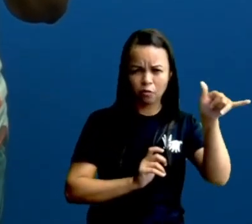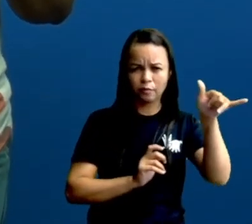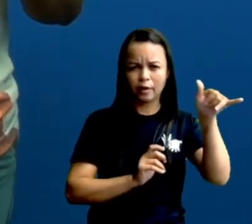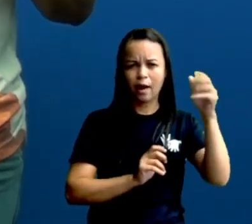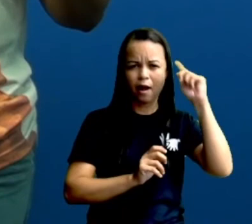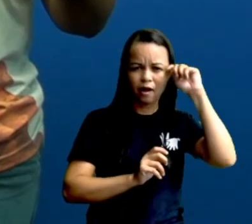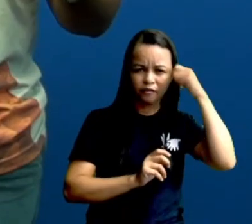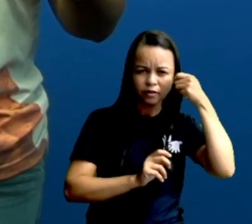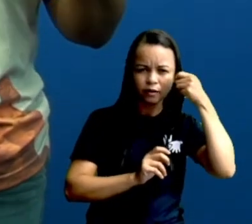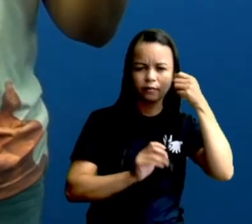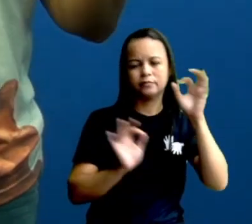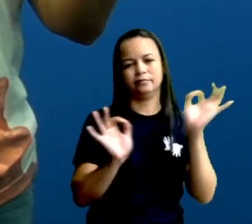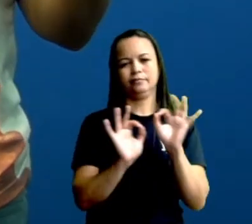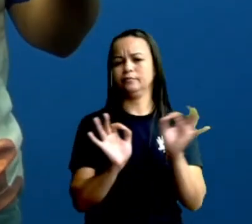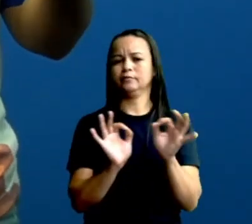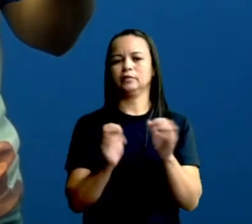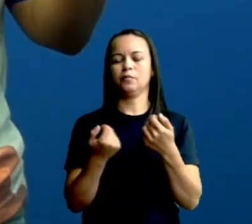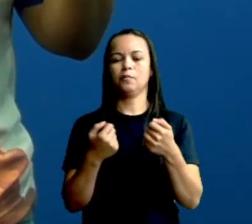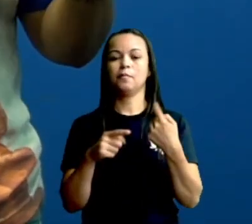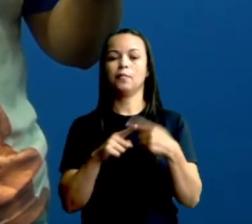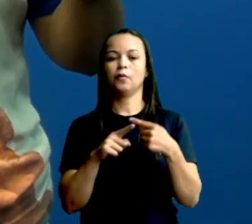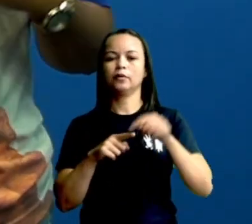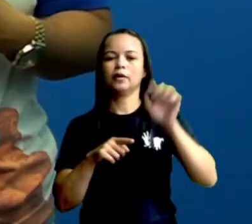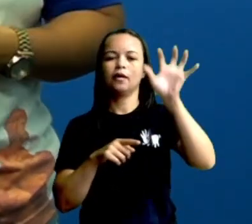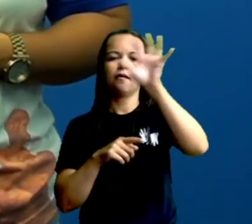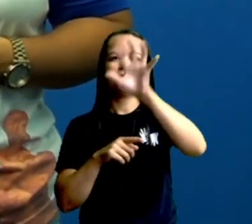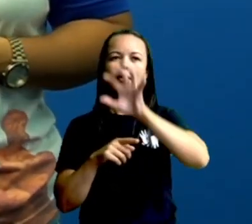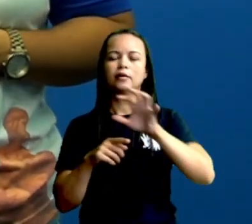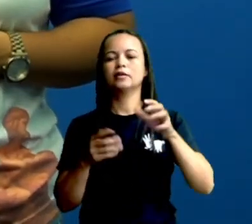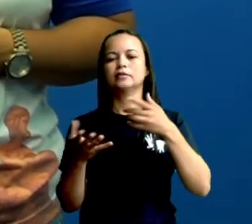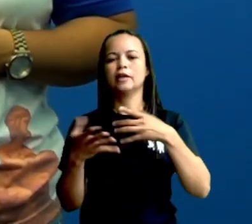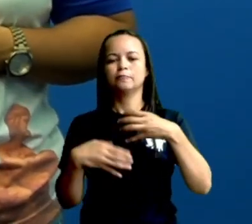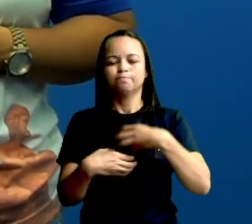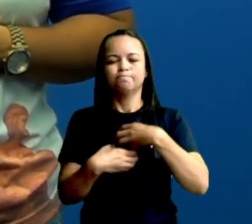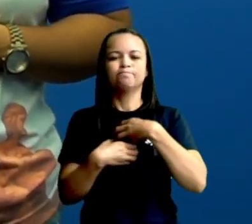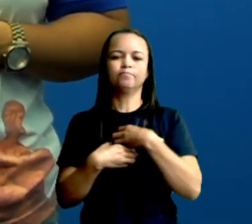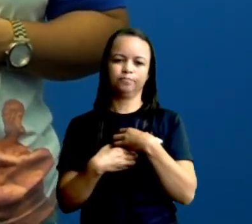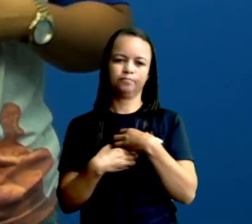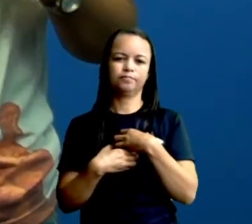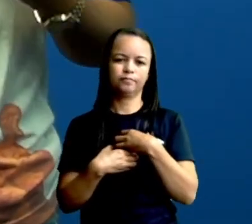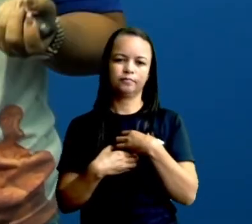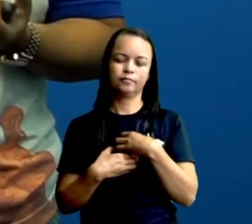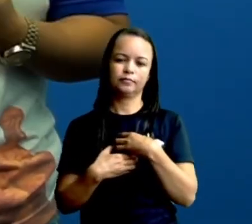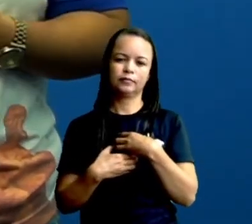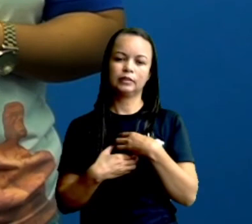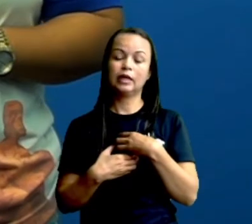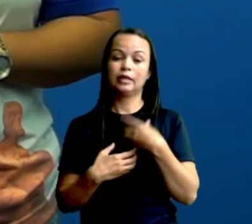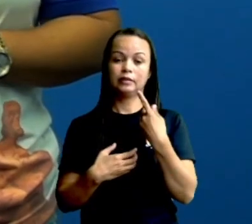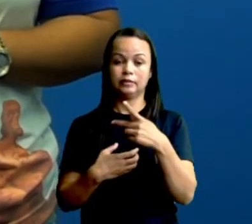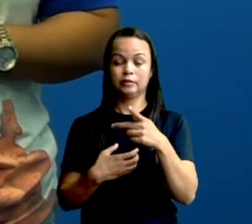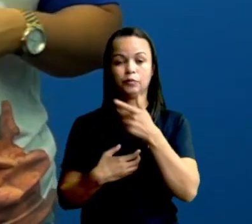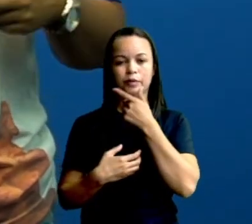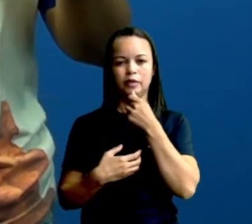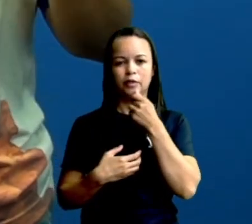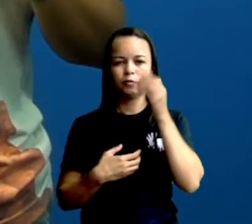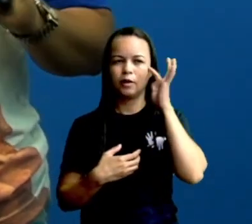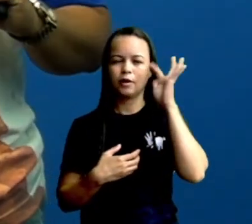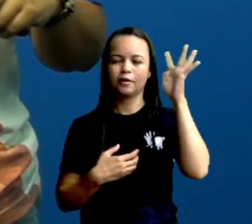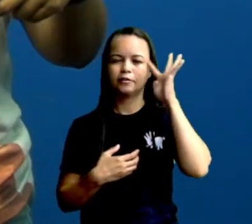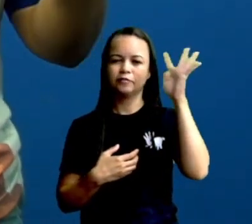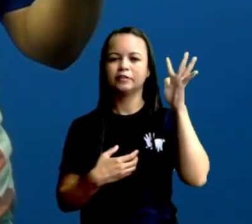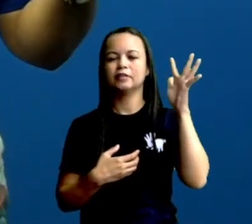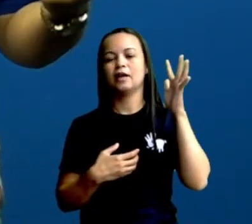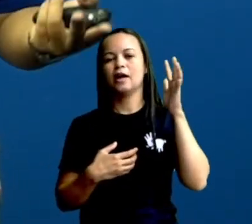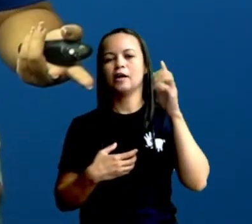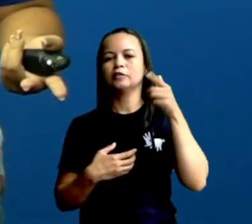Não, porque a paisagem e o lugar tem a ver com os nossos sentimentos. A Zizi conseguiu imaginar, conseguiu